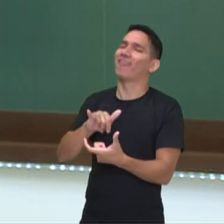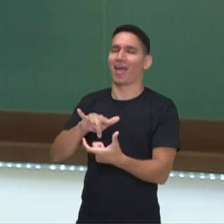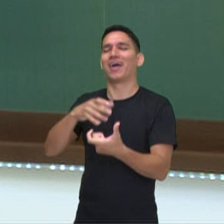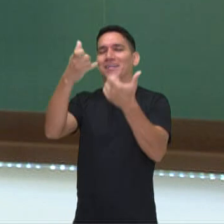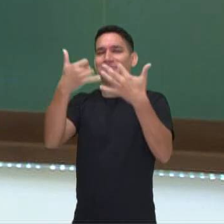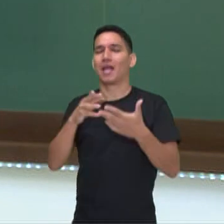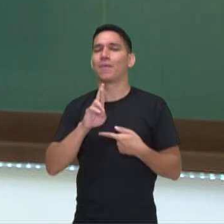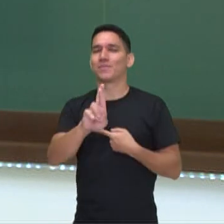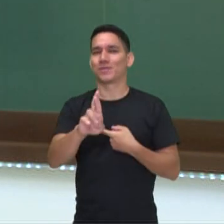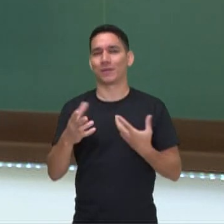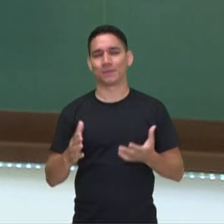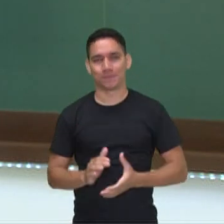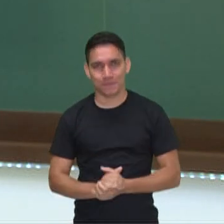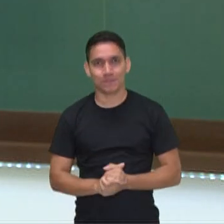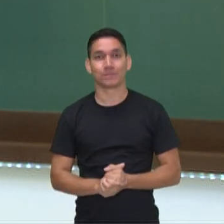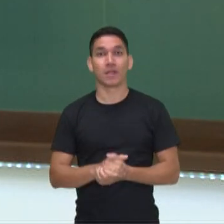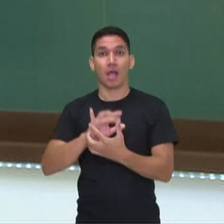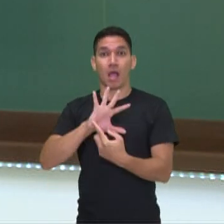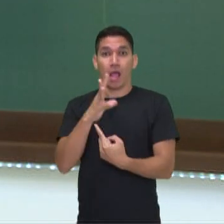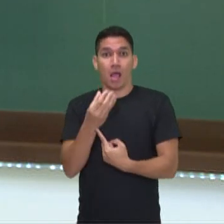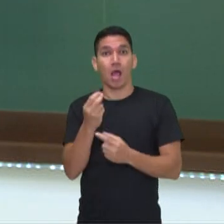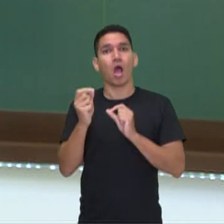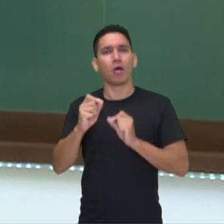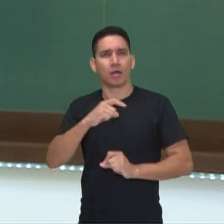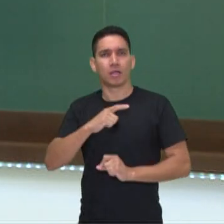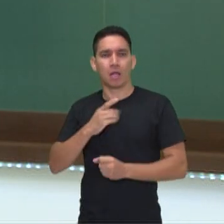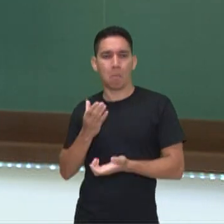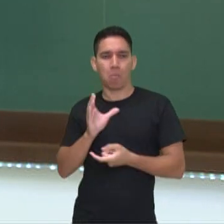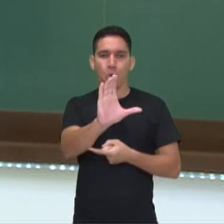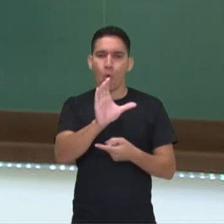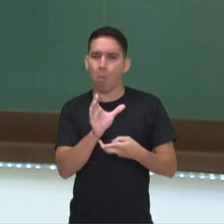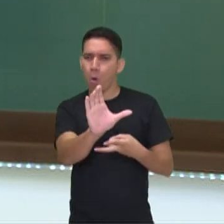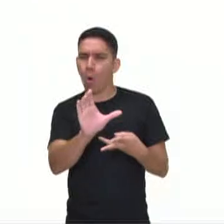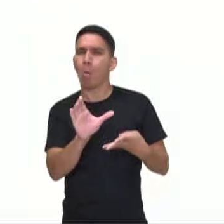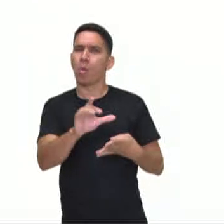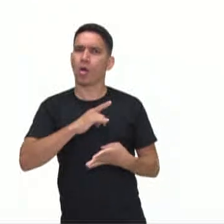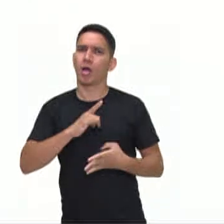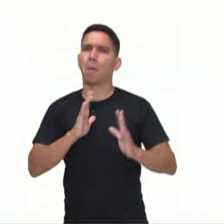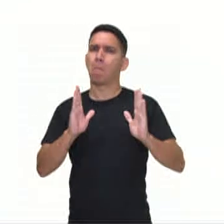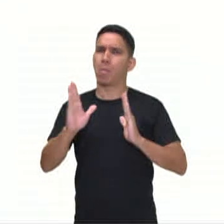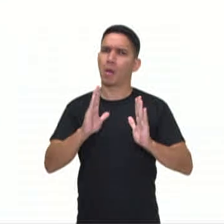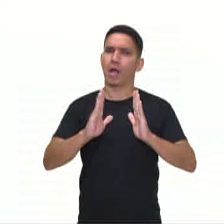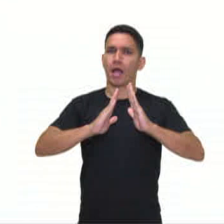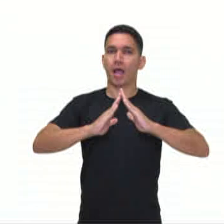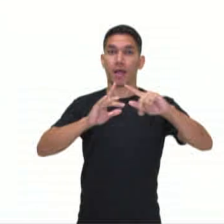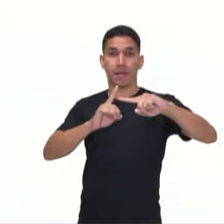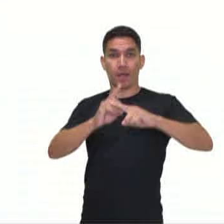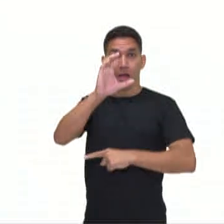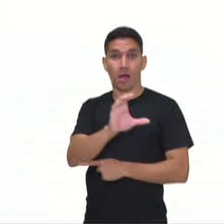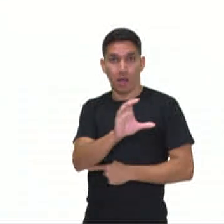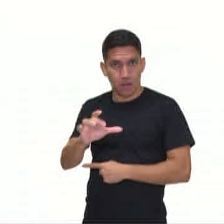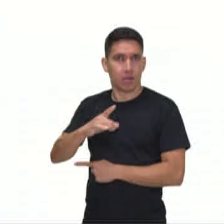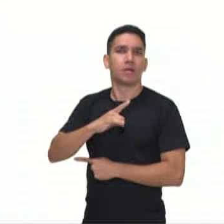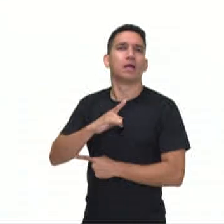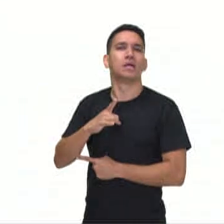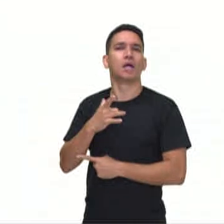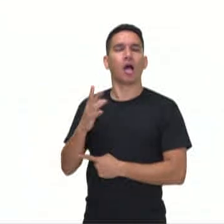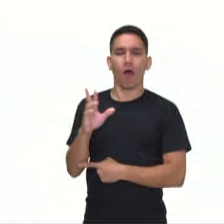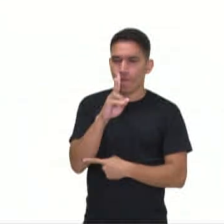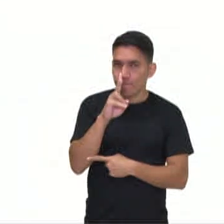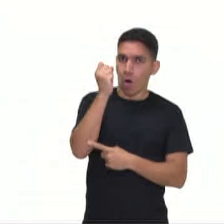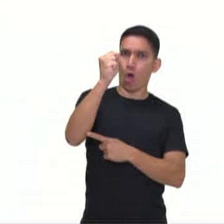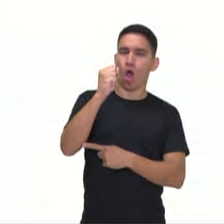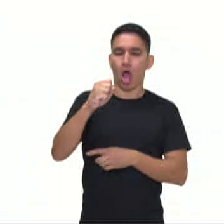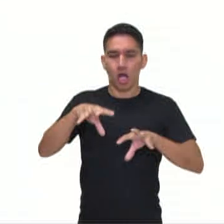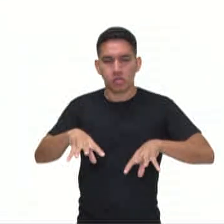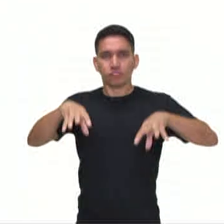você, né? A arte ganhou muito investimento financeiro nessa época. A Igreja Católica, motivada em fortalecer seus